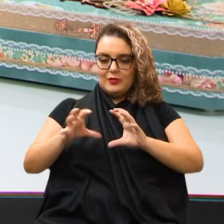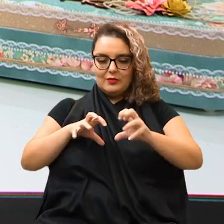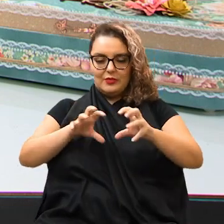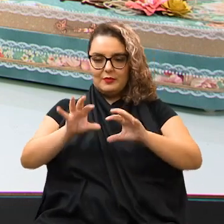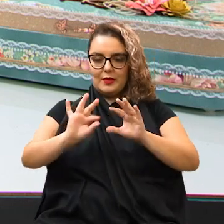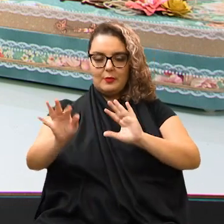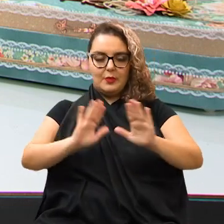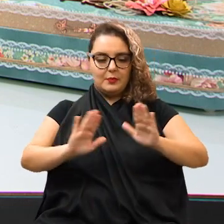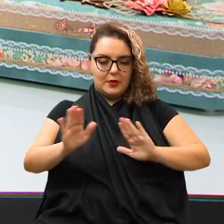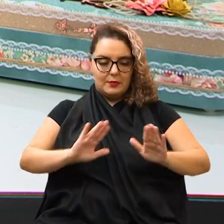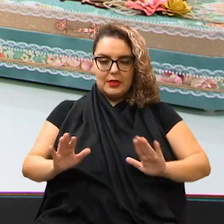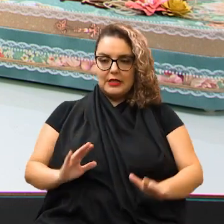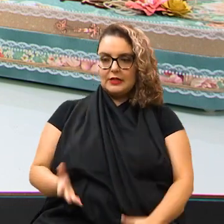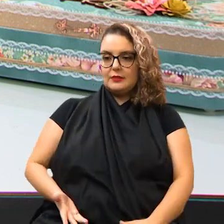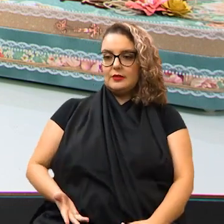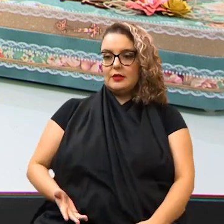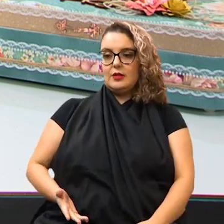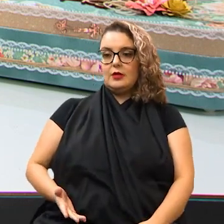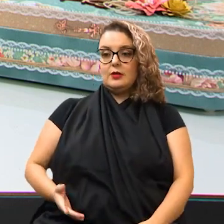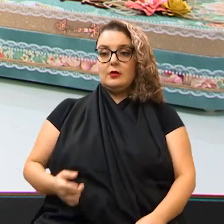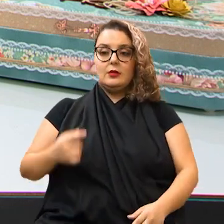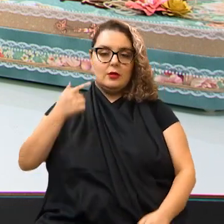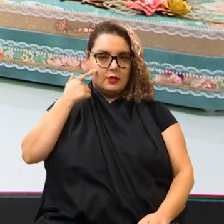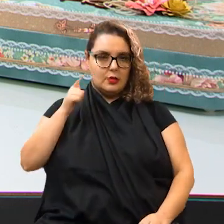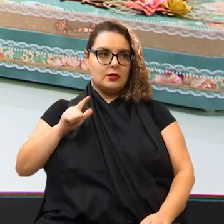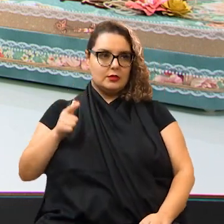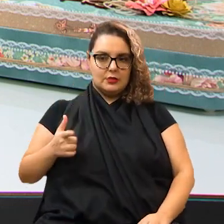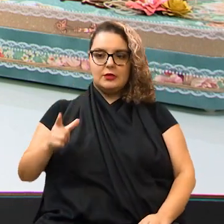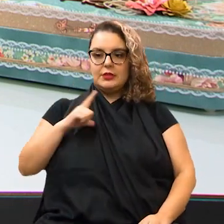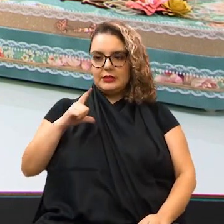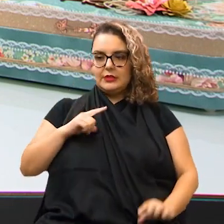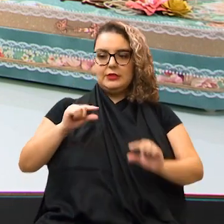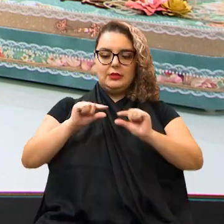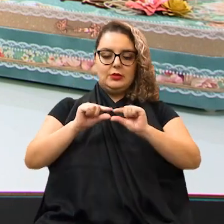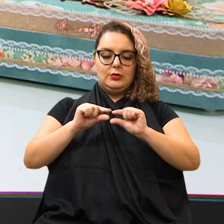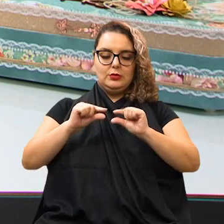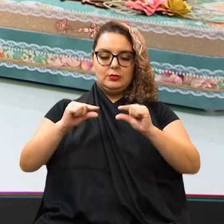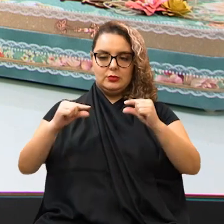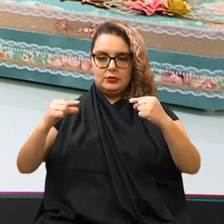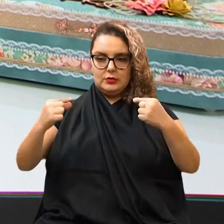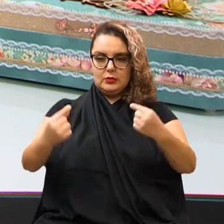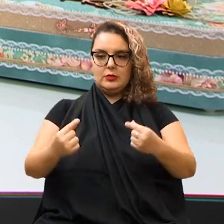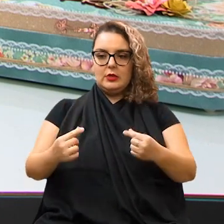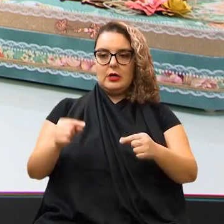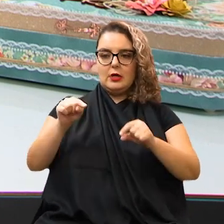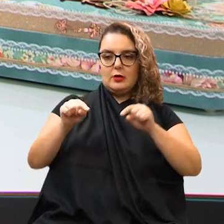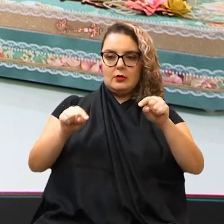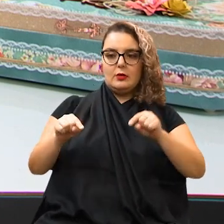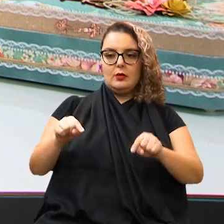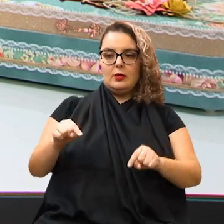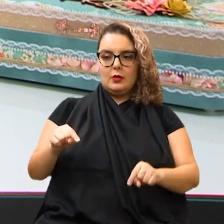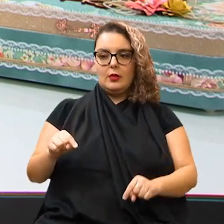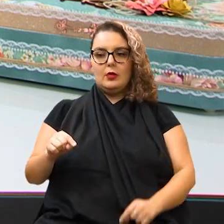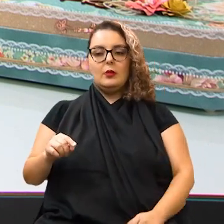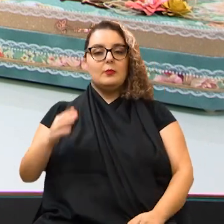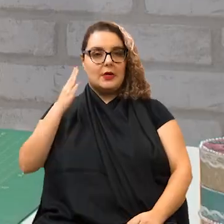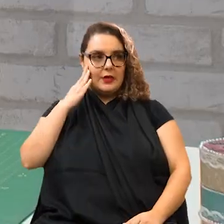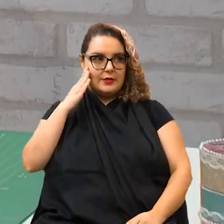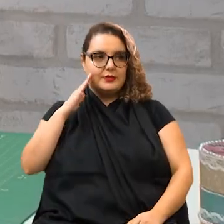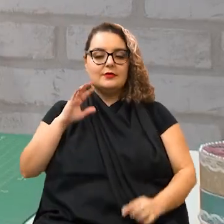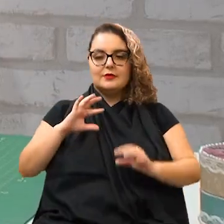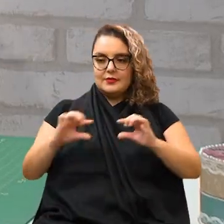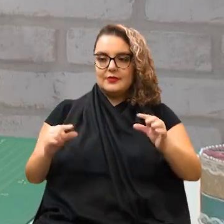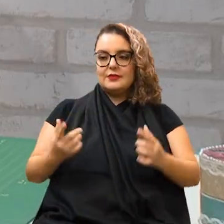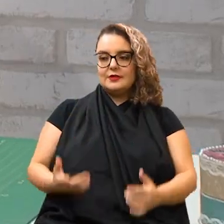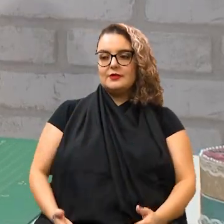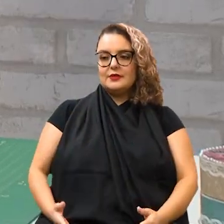esses nozinhos que ficaram. Lógico que porque eu sei também que vai uma faixinha aqui no meio, então às vezes fica um pontinho ou outro branco, mas eu sei que eu vou